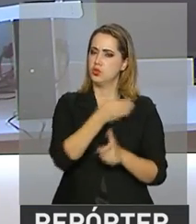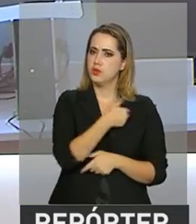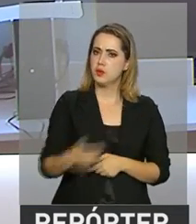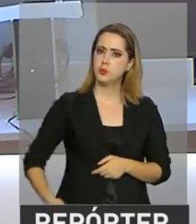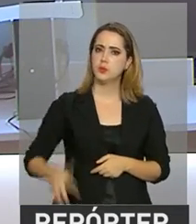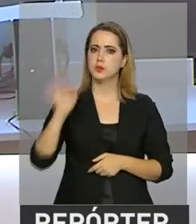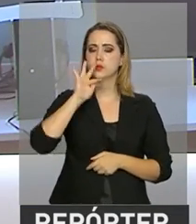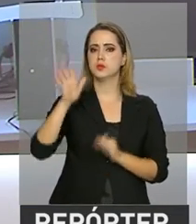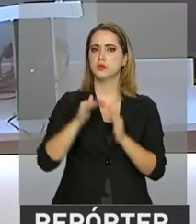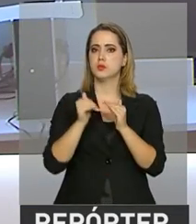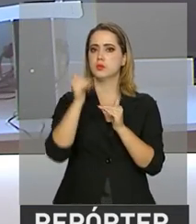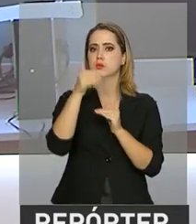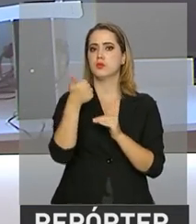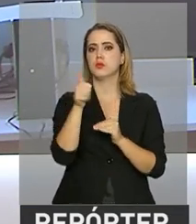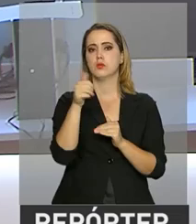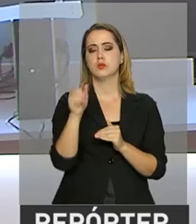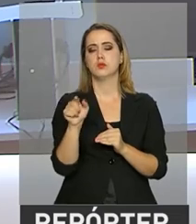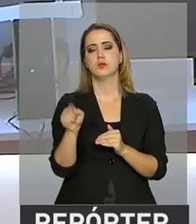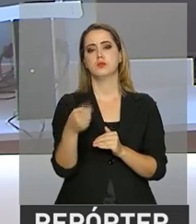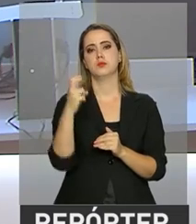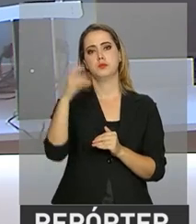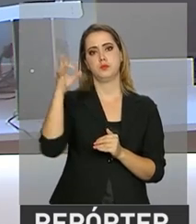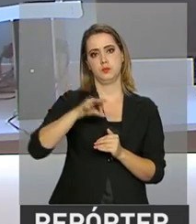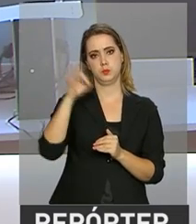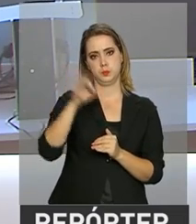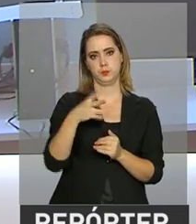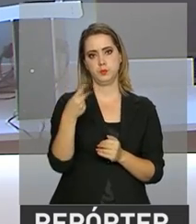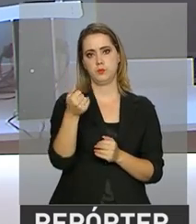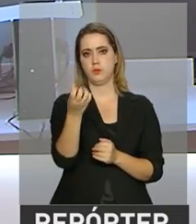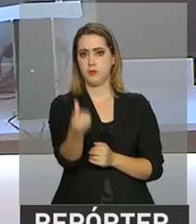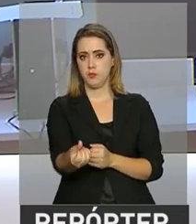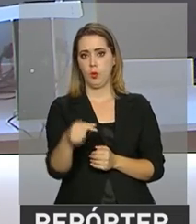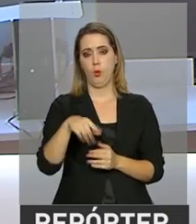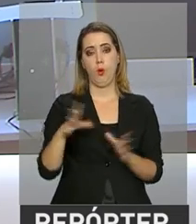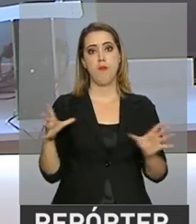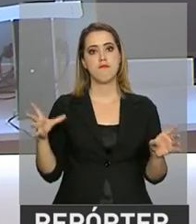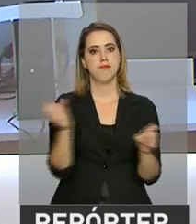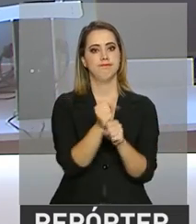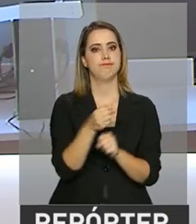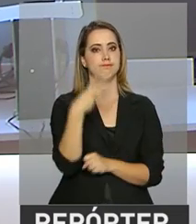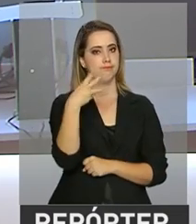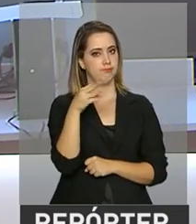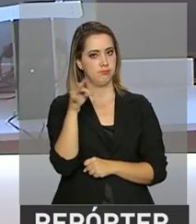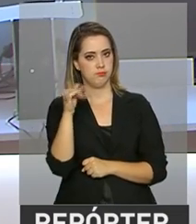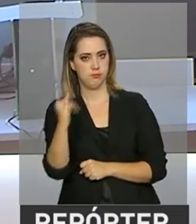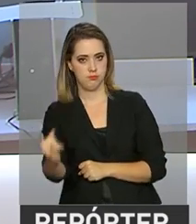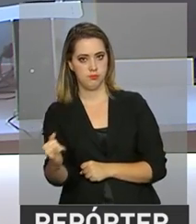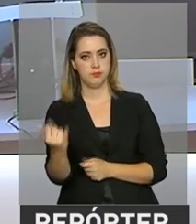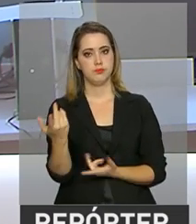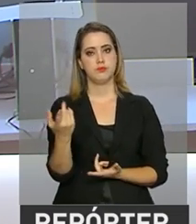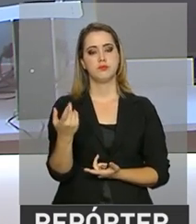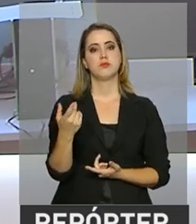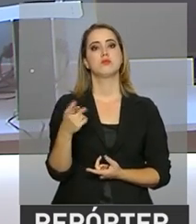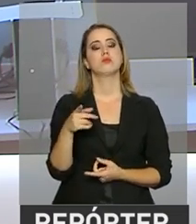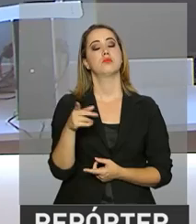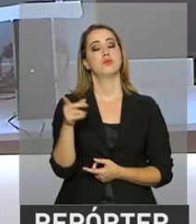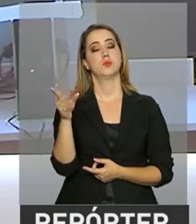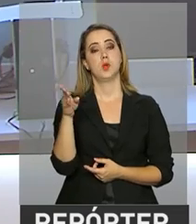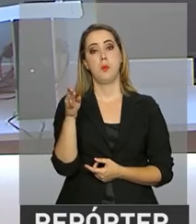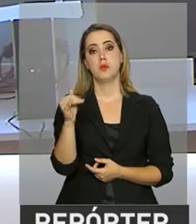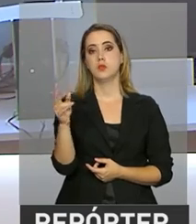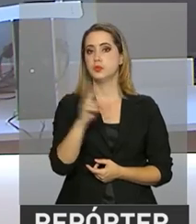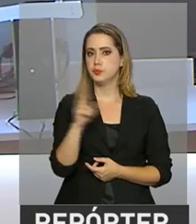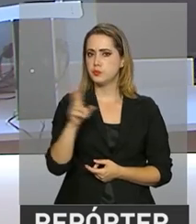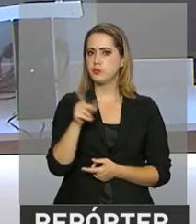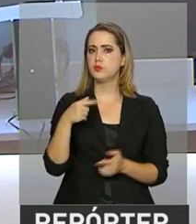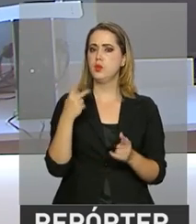cresceu 11,5% em 2016, fechando o ano em 3 trilhões e 113 bilhões de reais. Mesmo com o